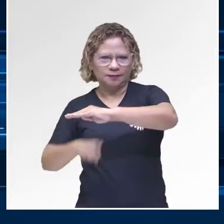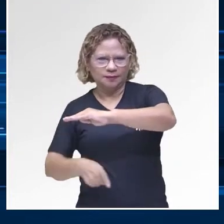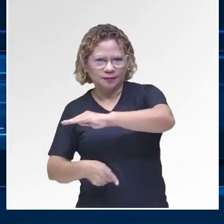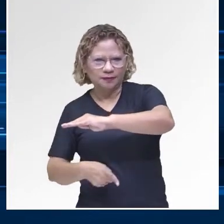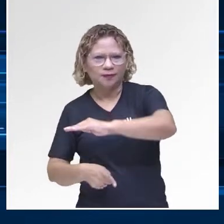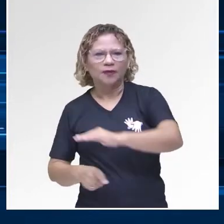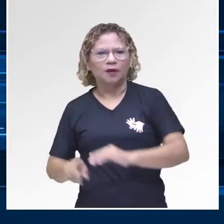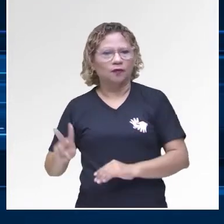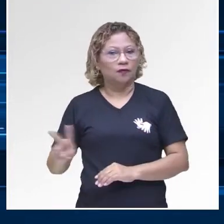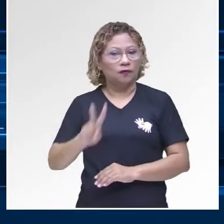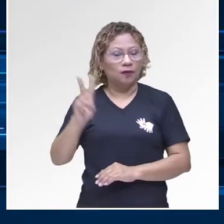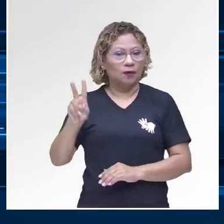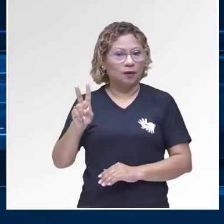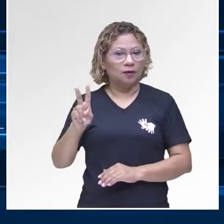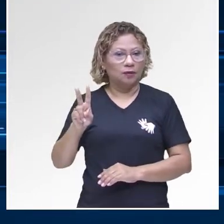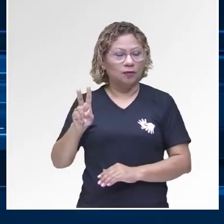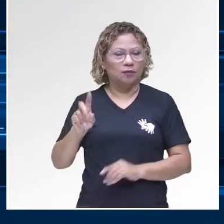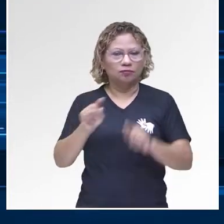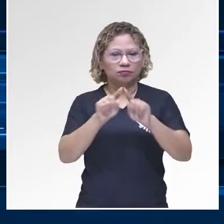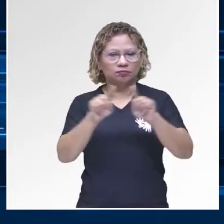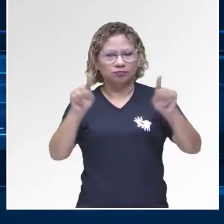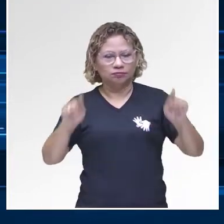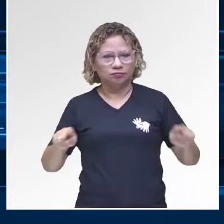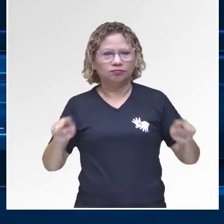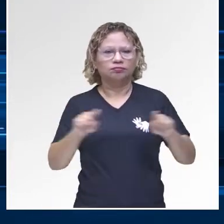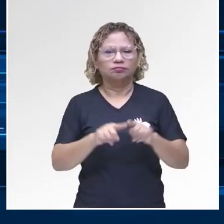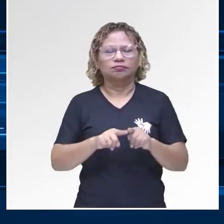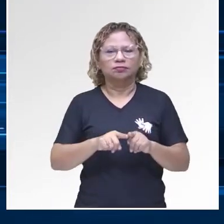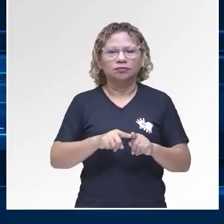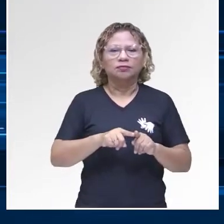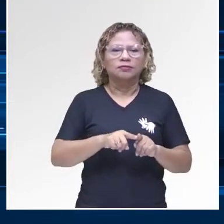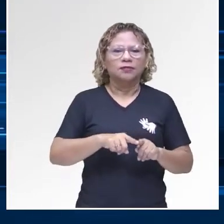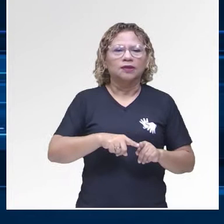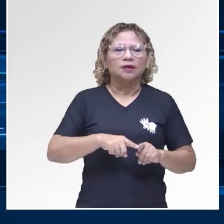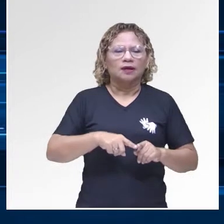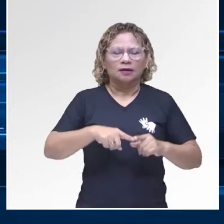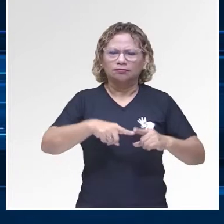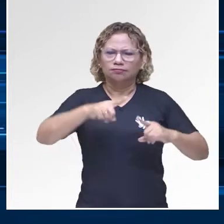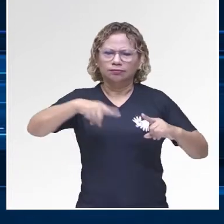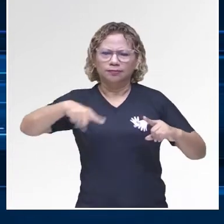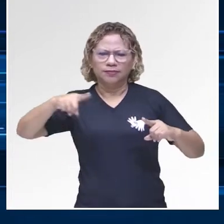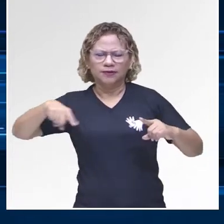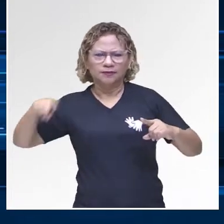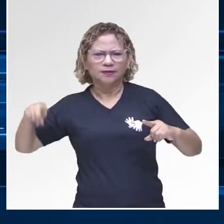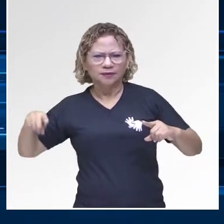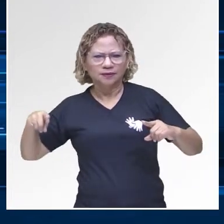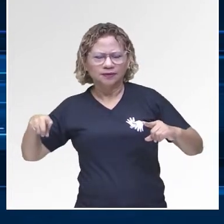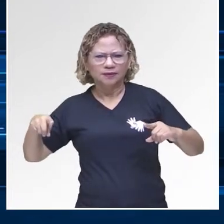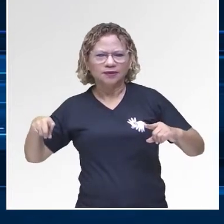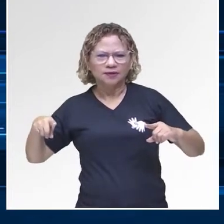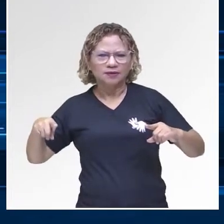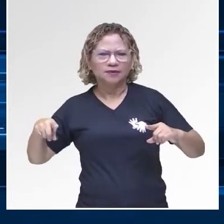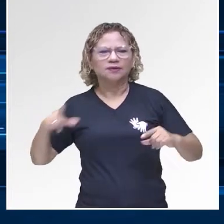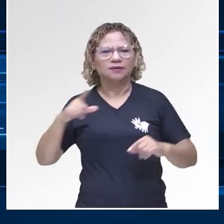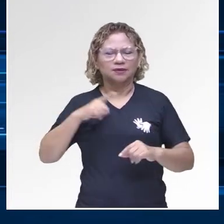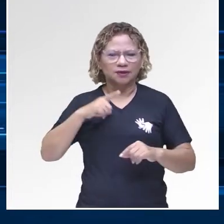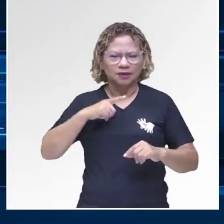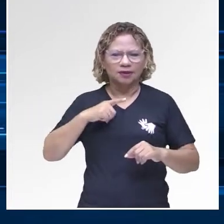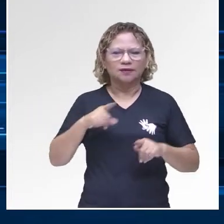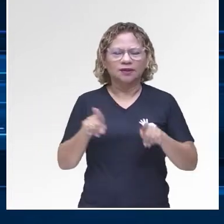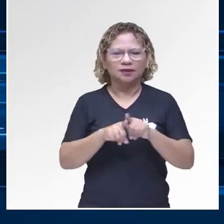de uma função quadrática, a variação de sinal de uma função quadrática, função exponencial, gráfico de uma